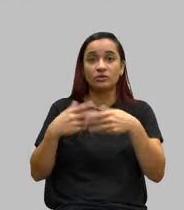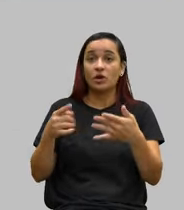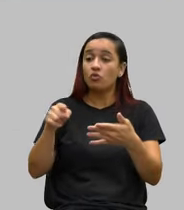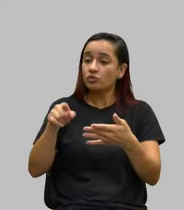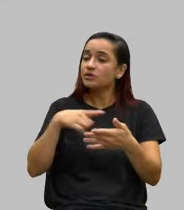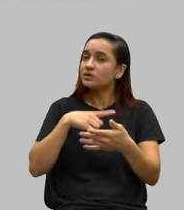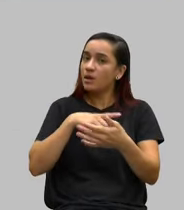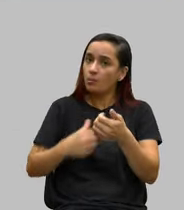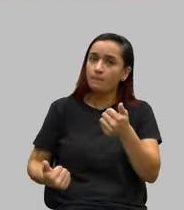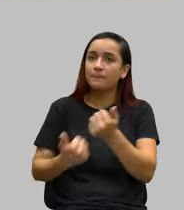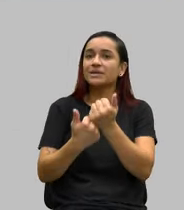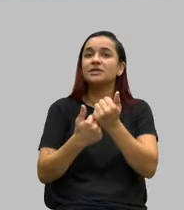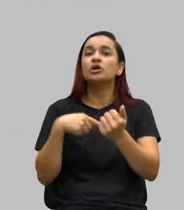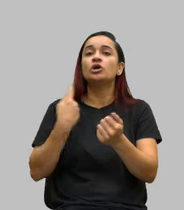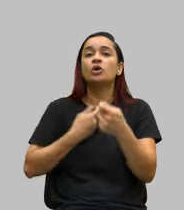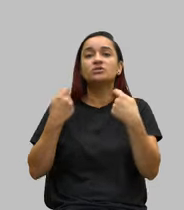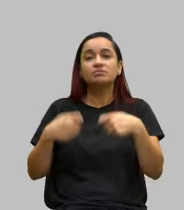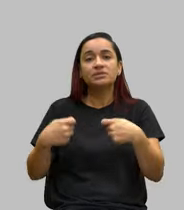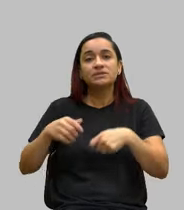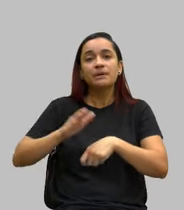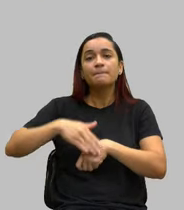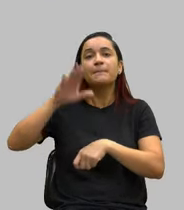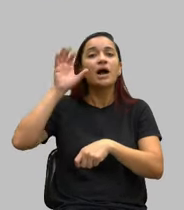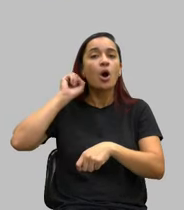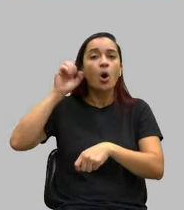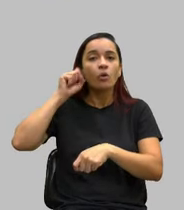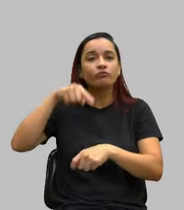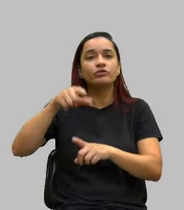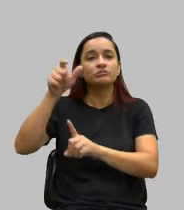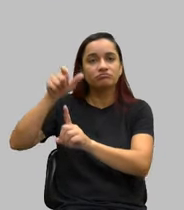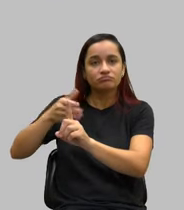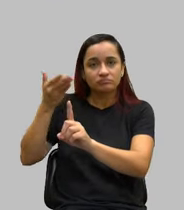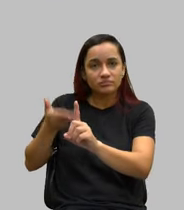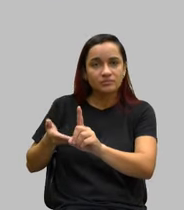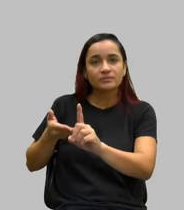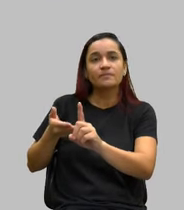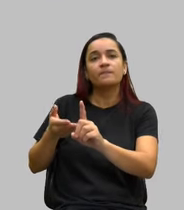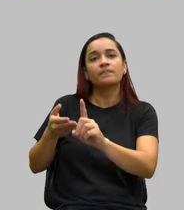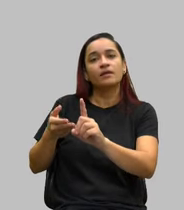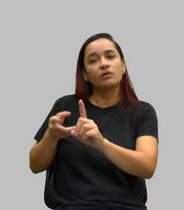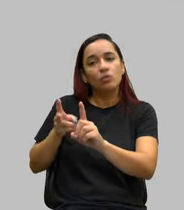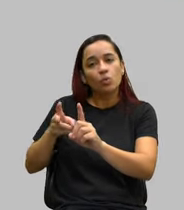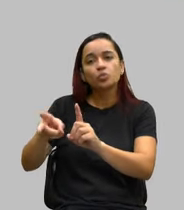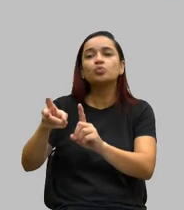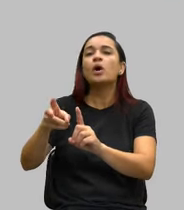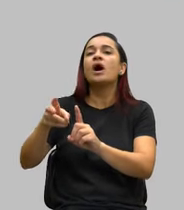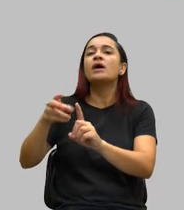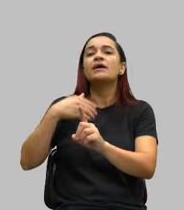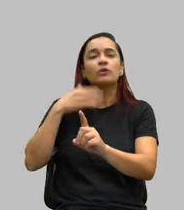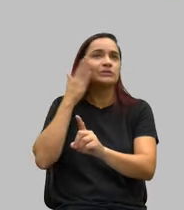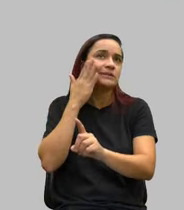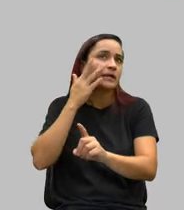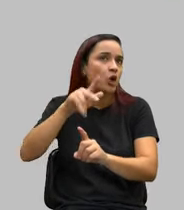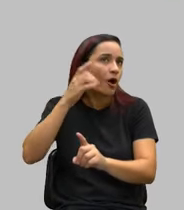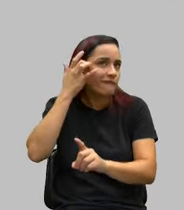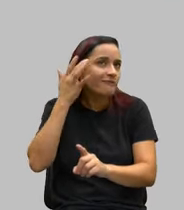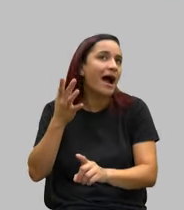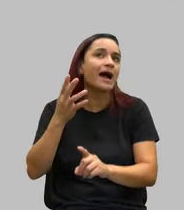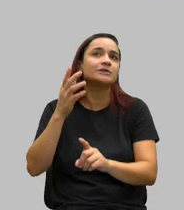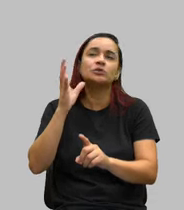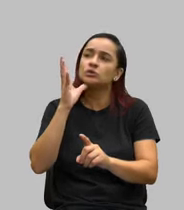precisamos ouvir né mais O sargento Rodrigues também né nesse caminhar que eu sei que um caminhar não é fácil né É difícil ele é lento